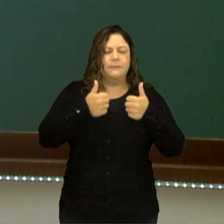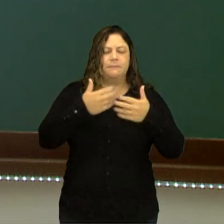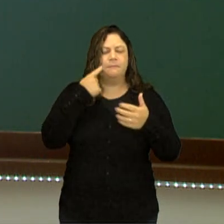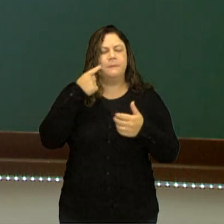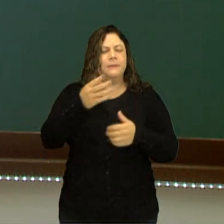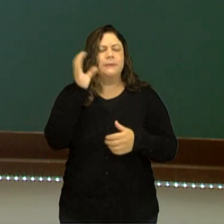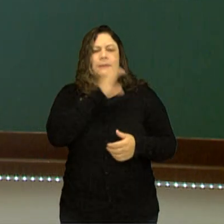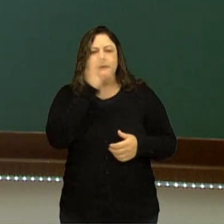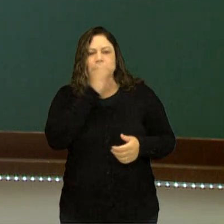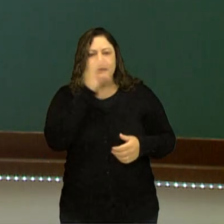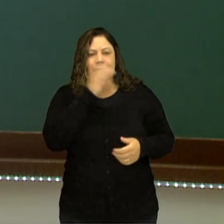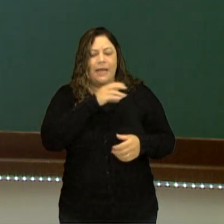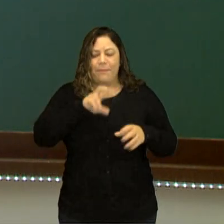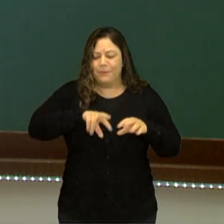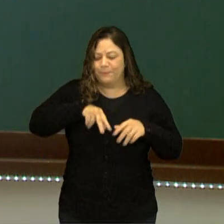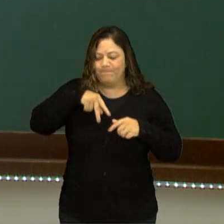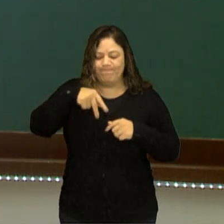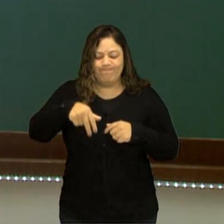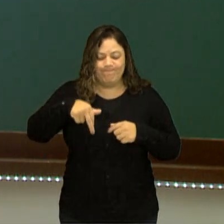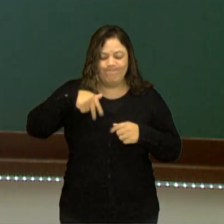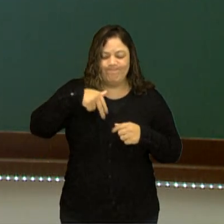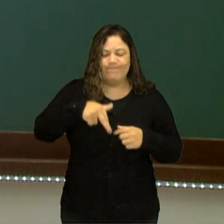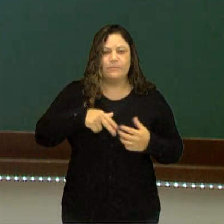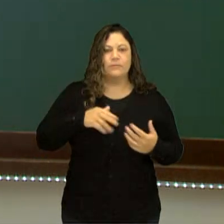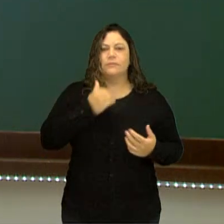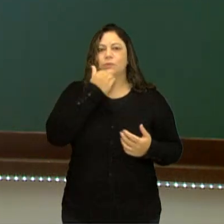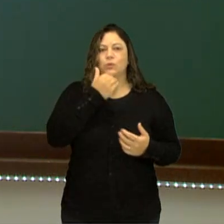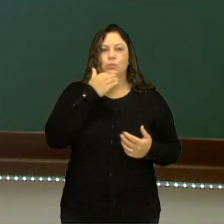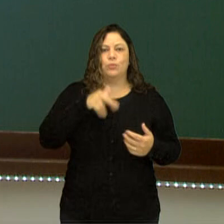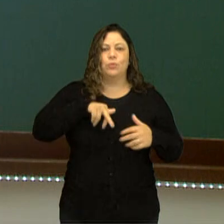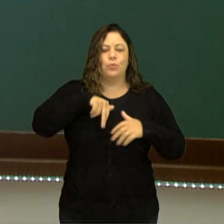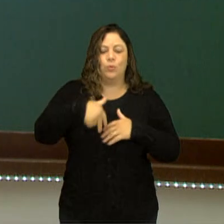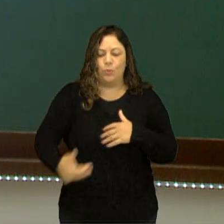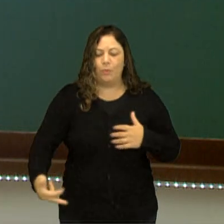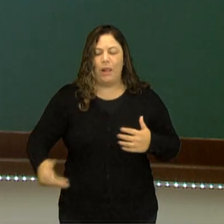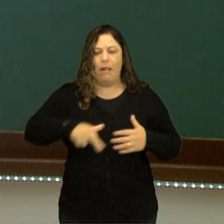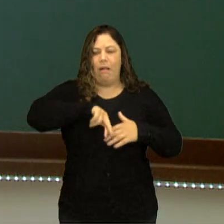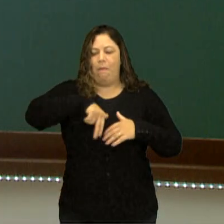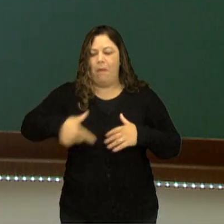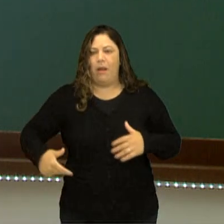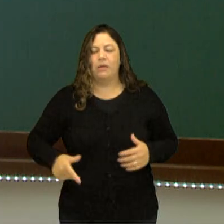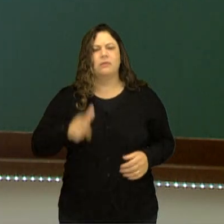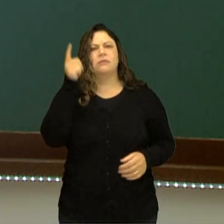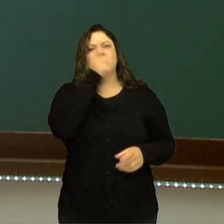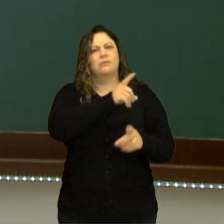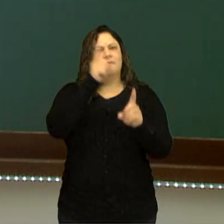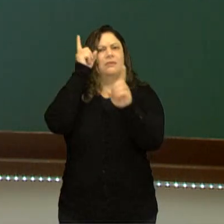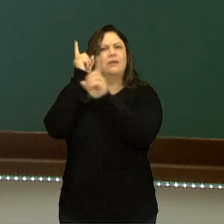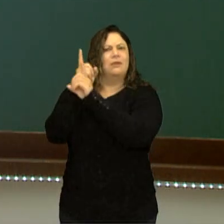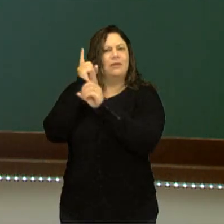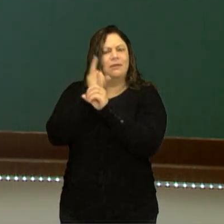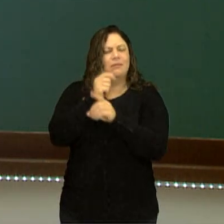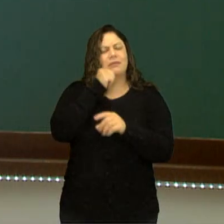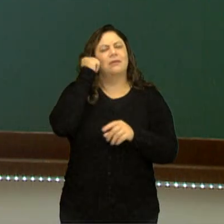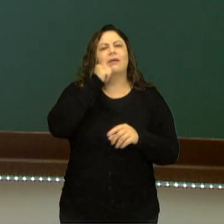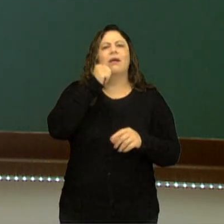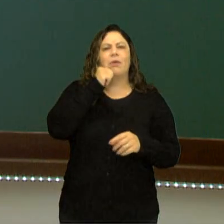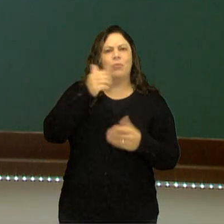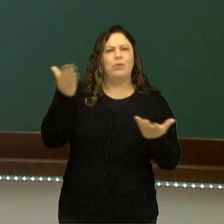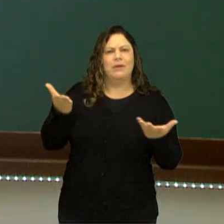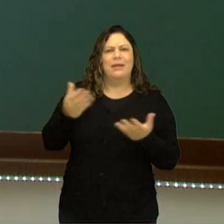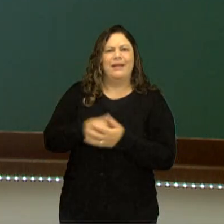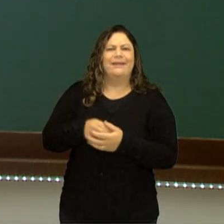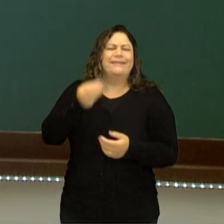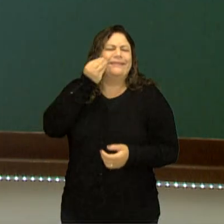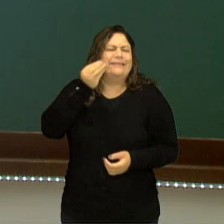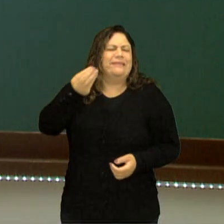imaginando, perto do fim, o que aconteceria com o Norberto. Ele conseguiria encontrá-la nesse final, nessa última